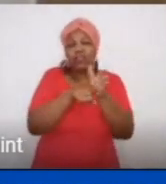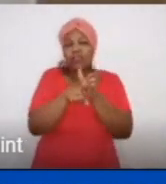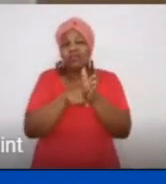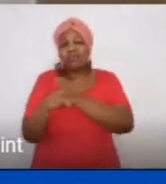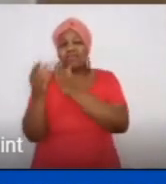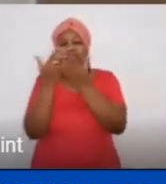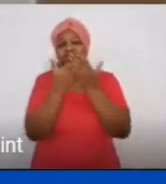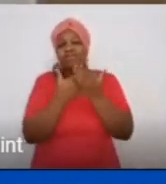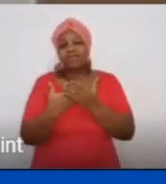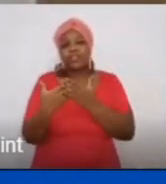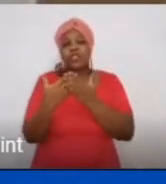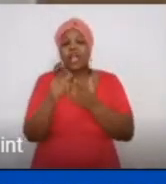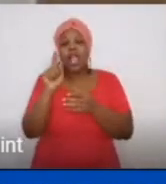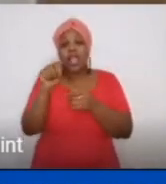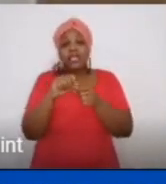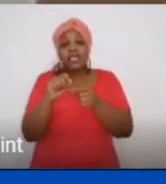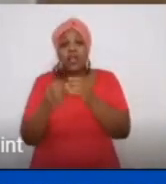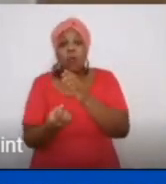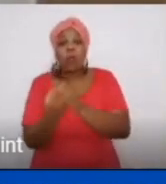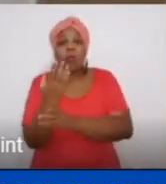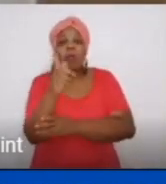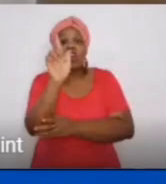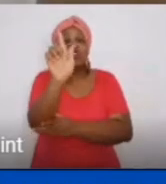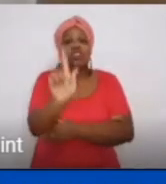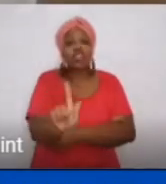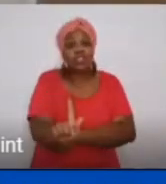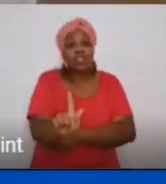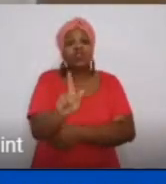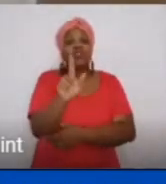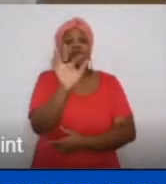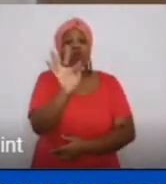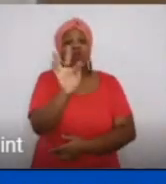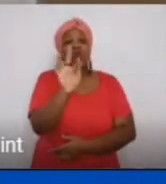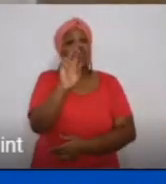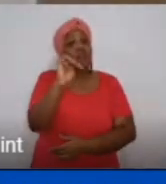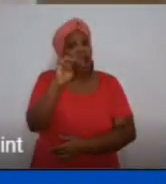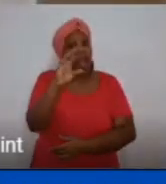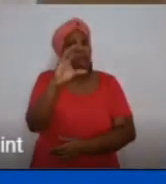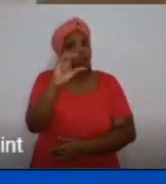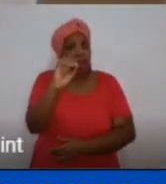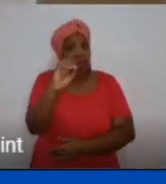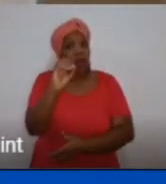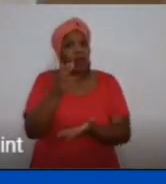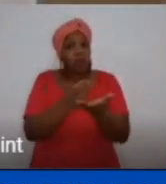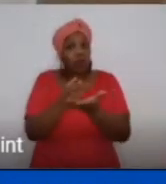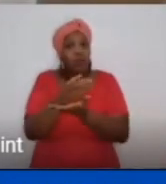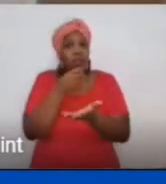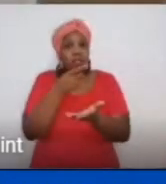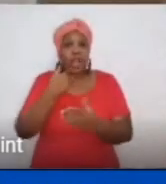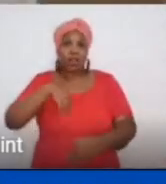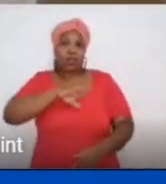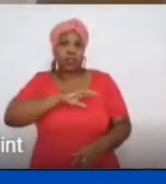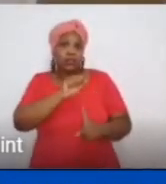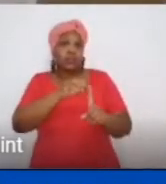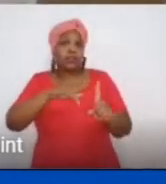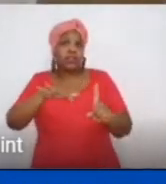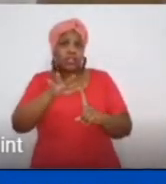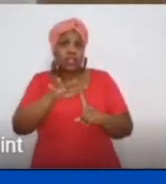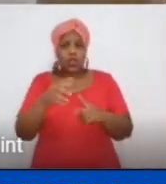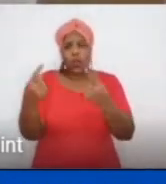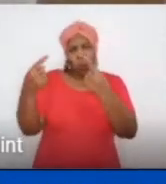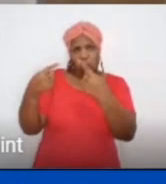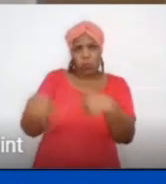questionar essa produção, essa gestão dos fármacos na nossa sociedade. Então, o proibicionismo, como estratégia